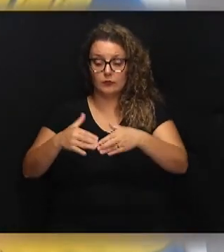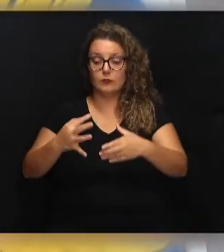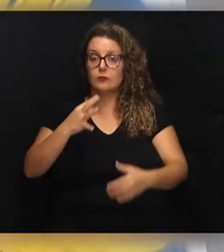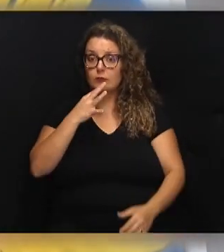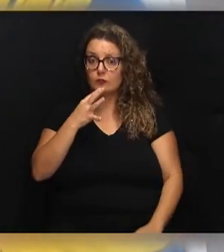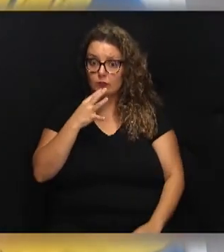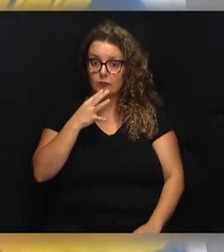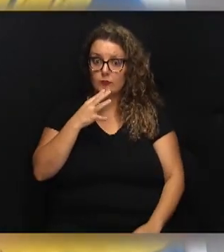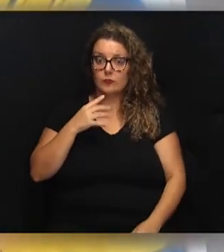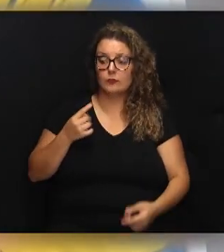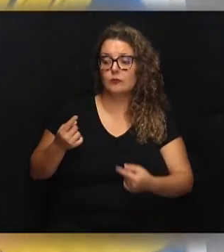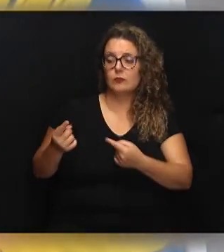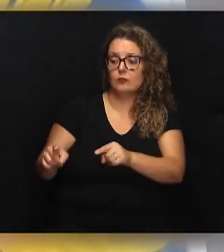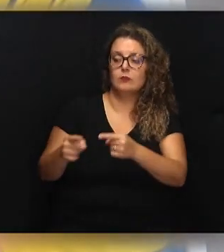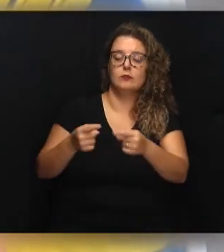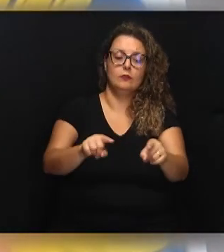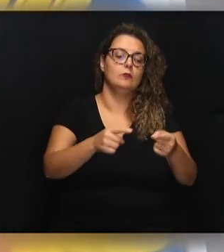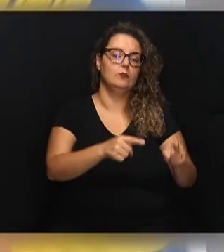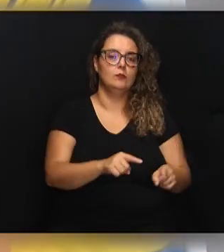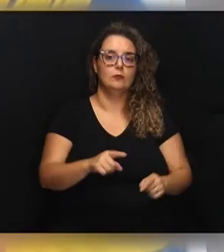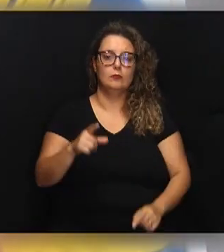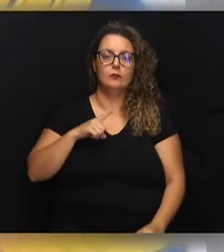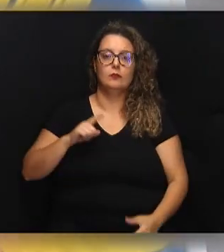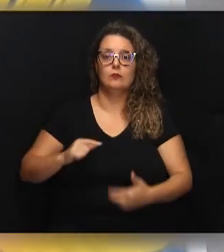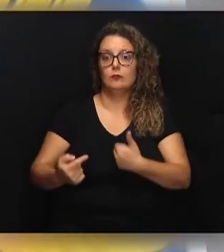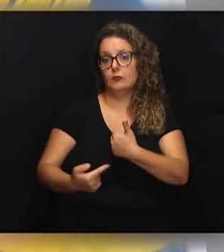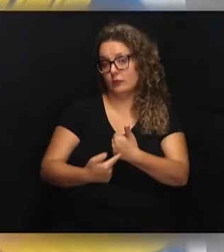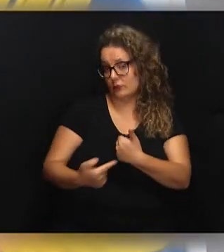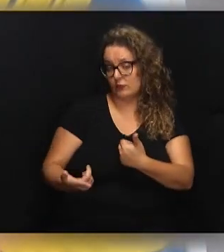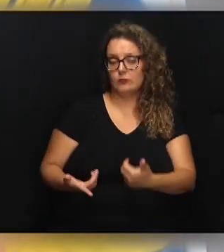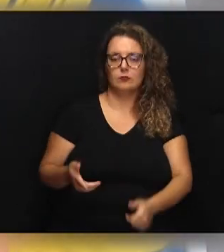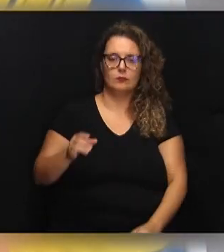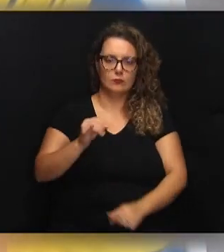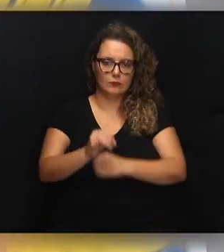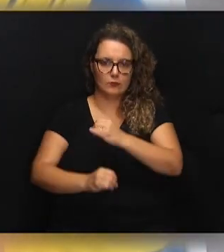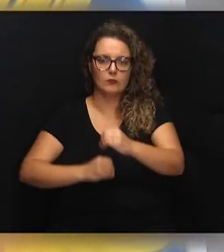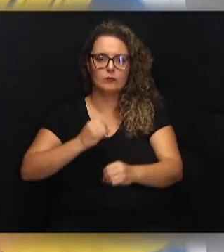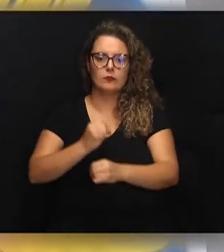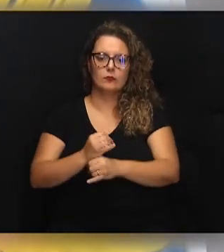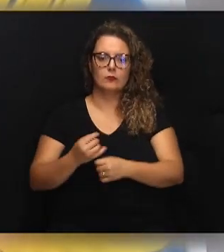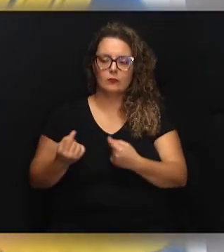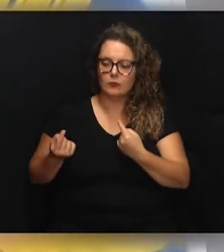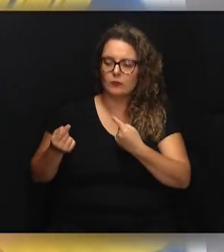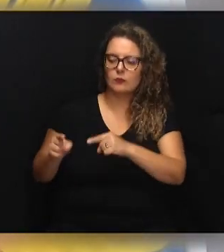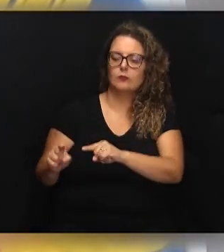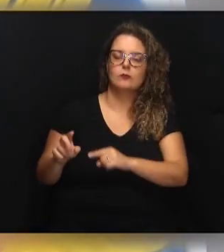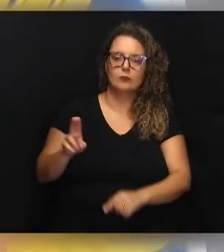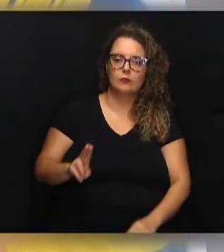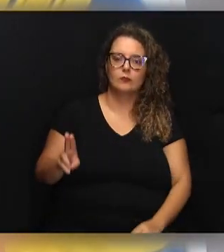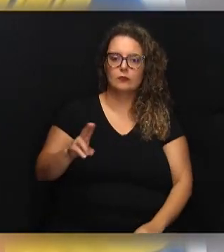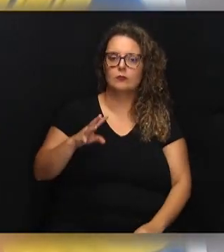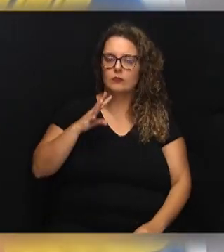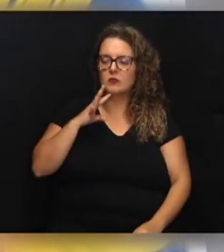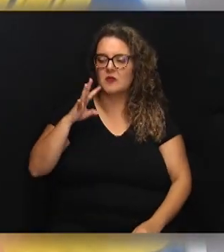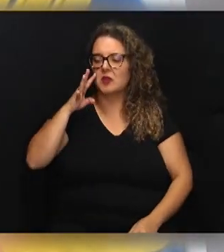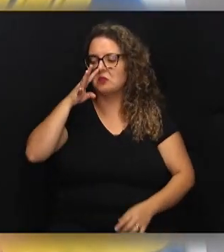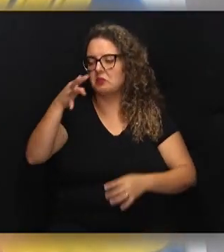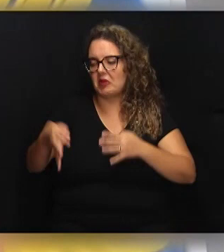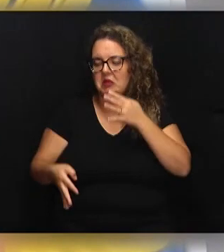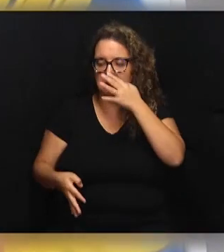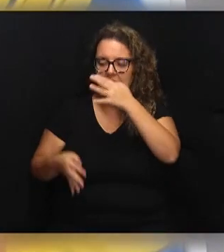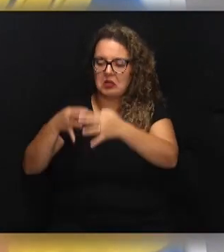por fazer provocações para ter likes na internet, atacou a universidade, difamando a universidade